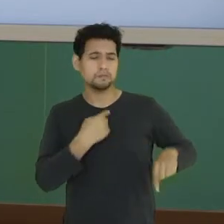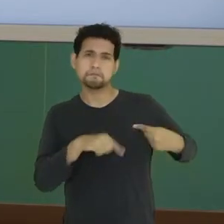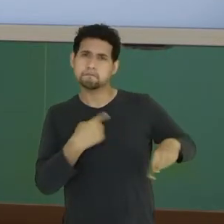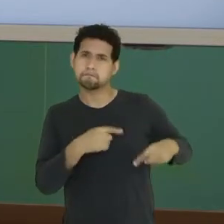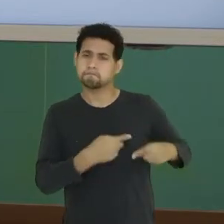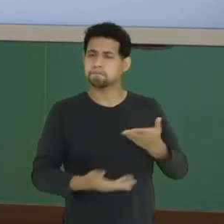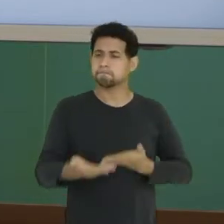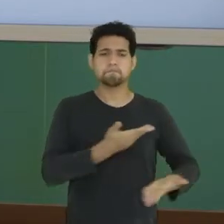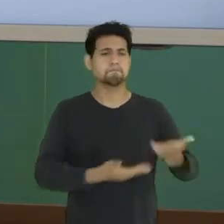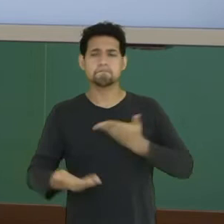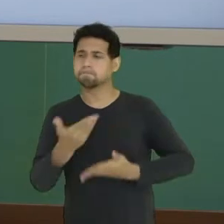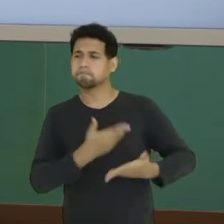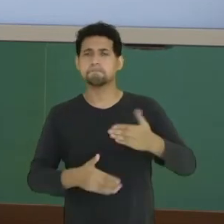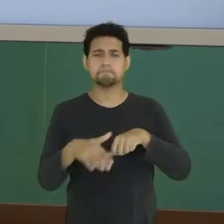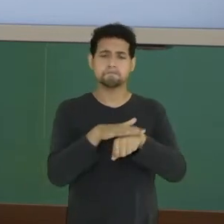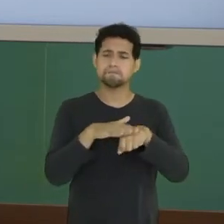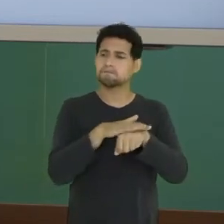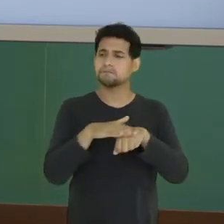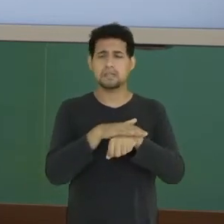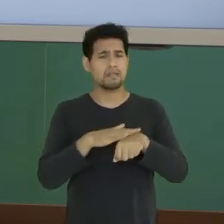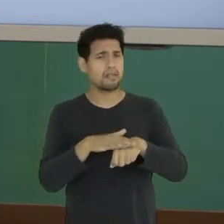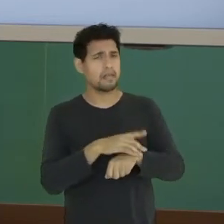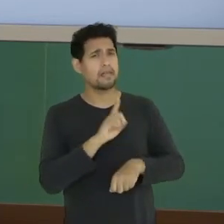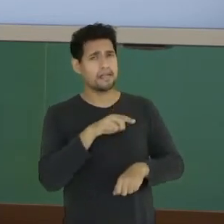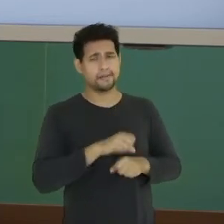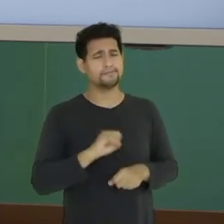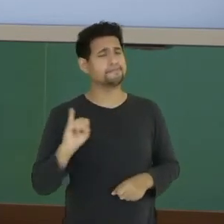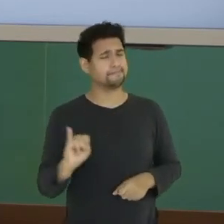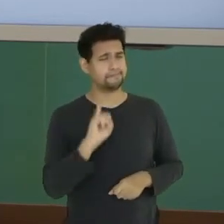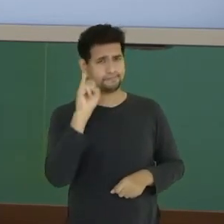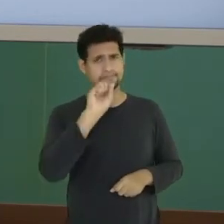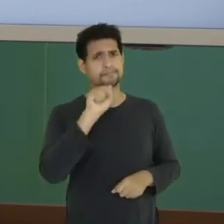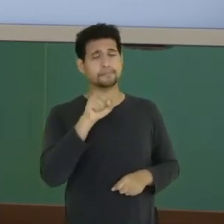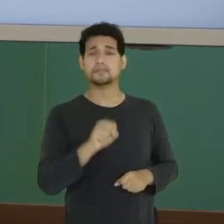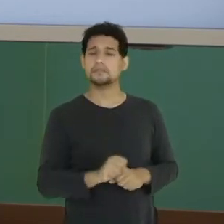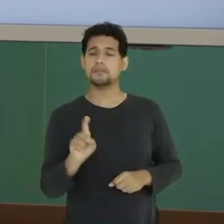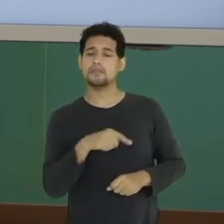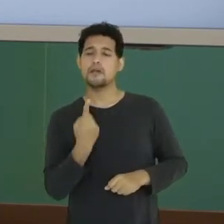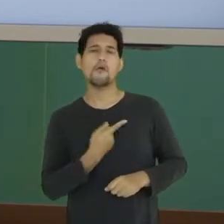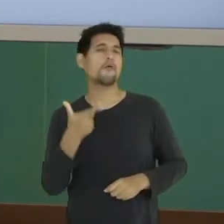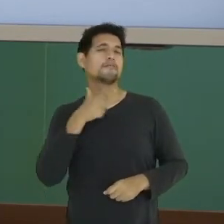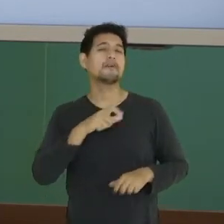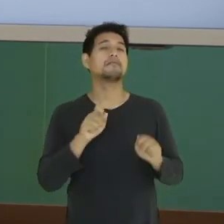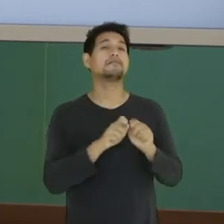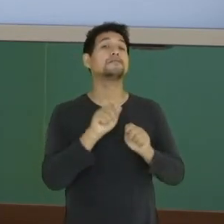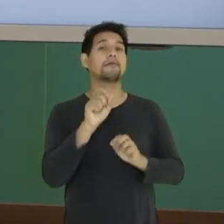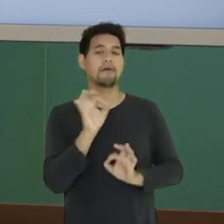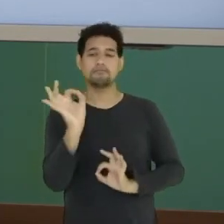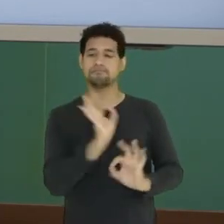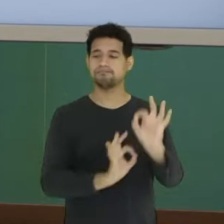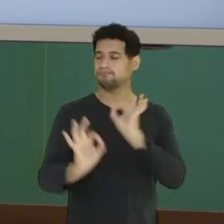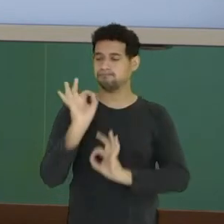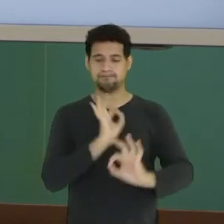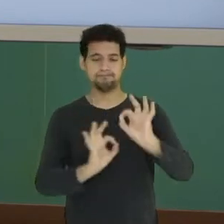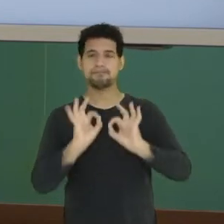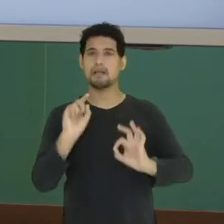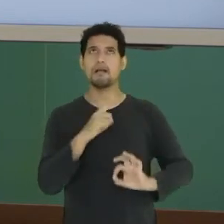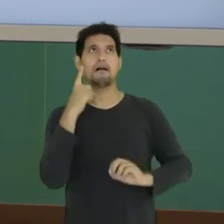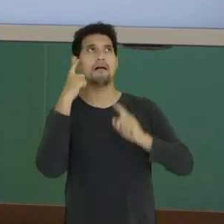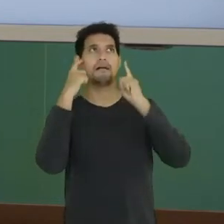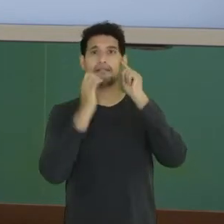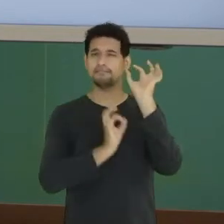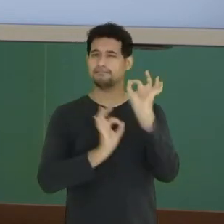pública, o debate é extremamente necessário para que a gente consiga organizar as nossas